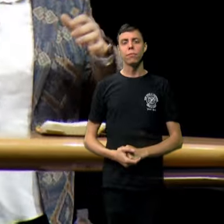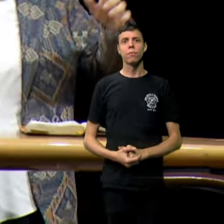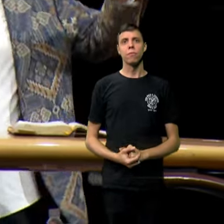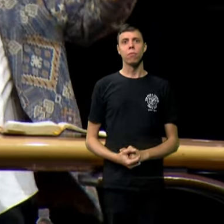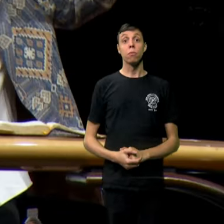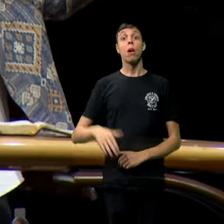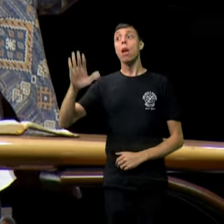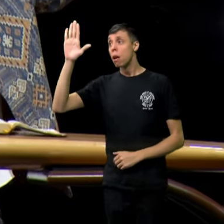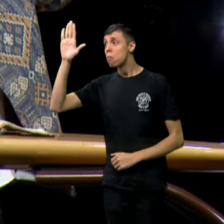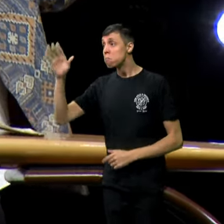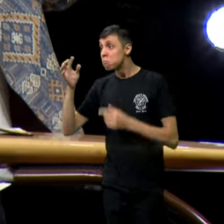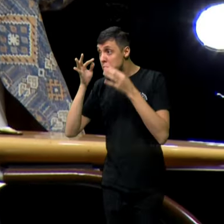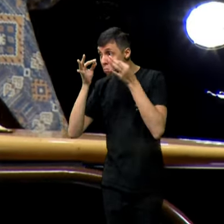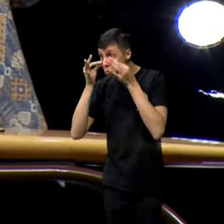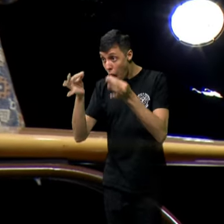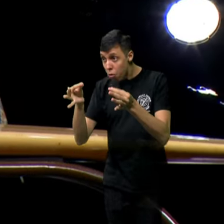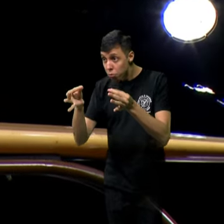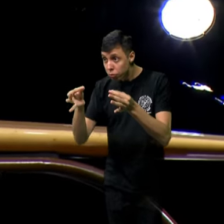Estão aqui ou não?